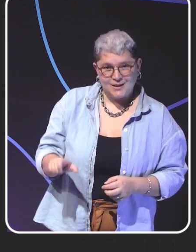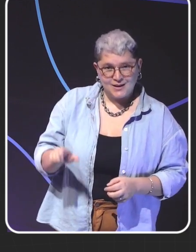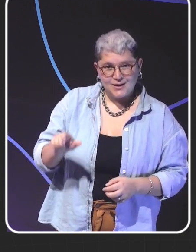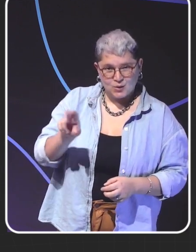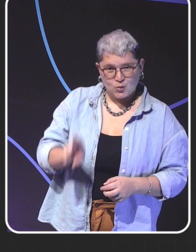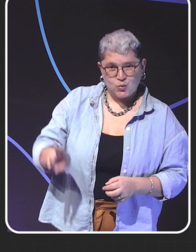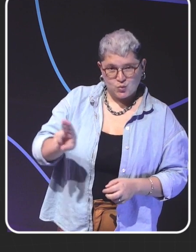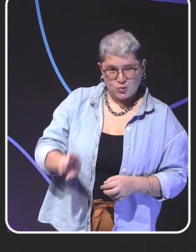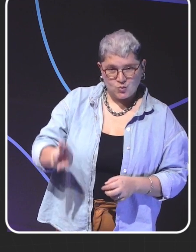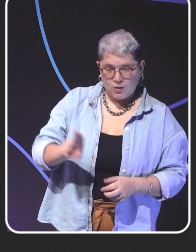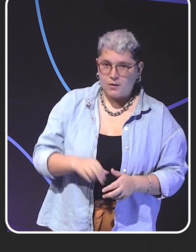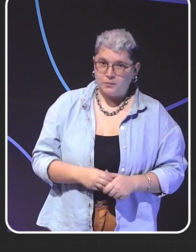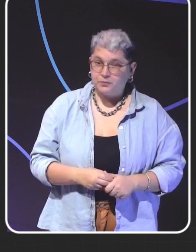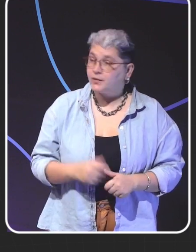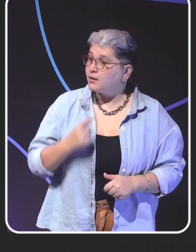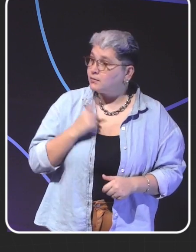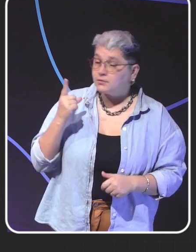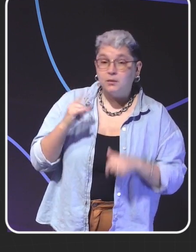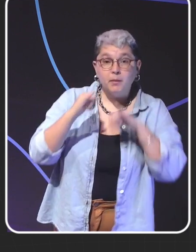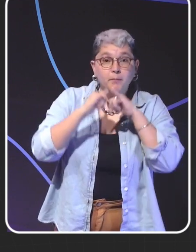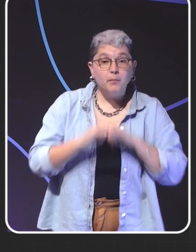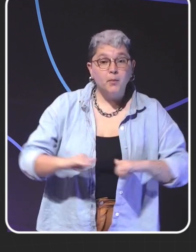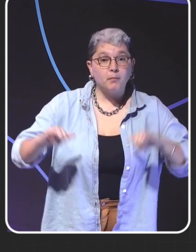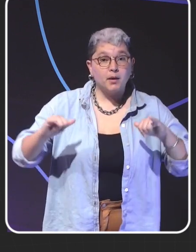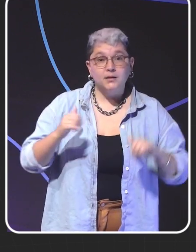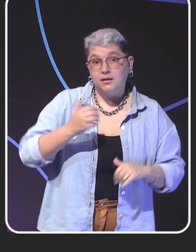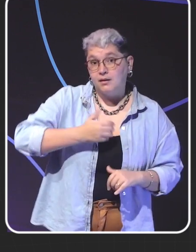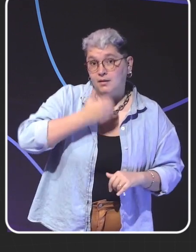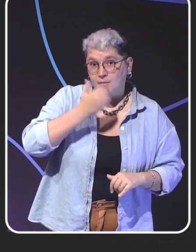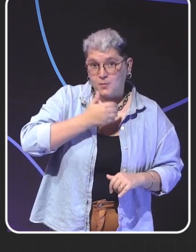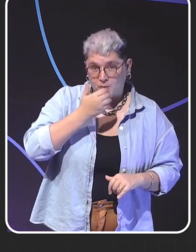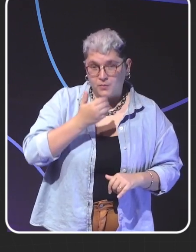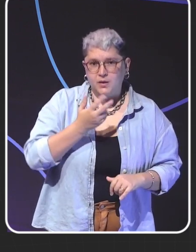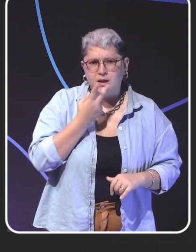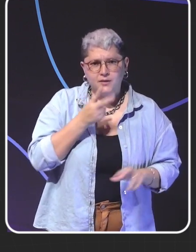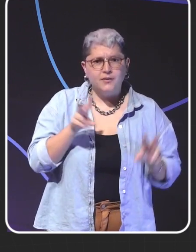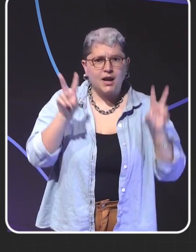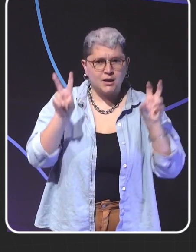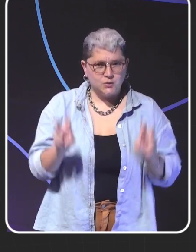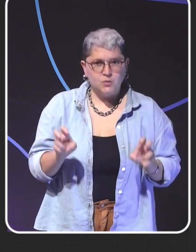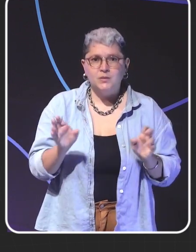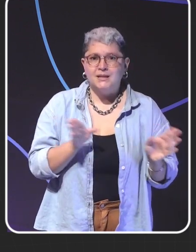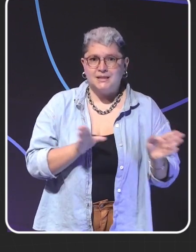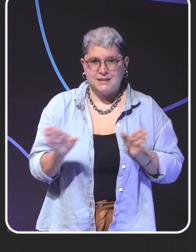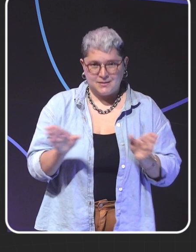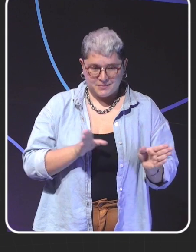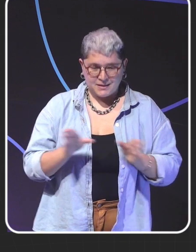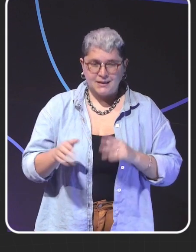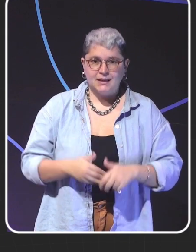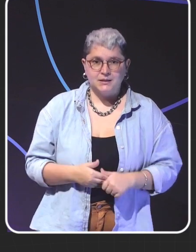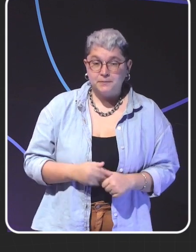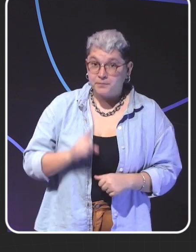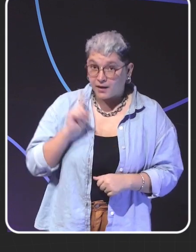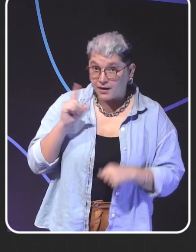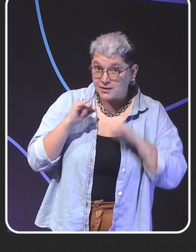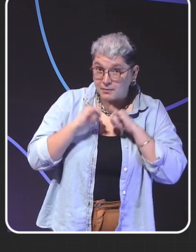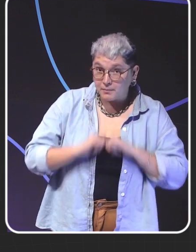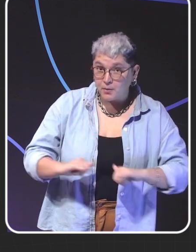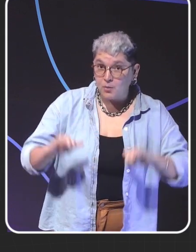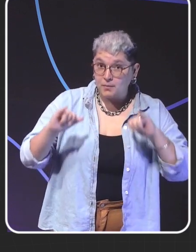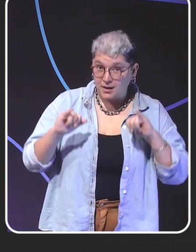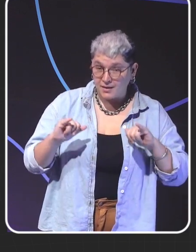trouxe uma propaganda da Apple, que é uma empresa que fala muito sobre acessibilidade também. Essa propaganda,